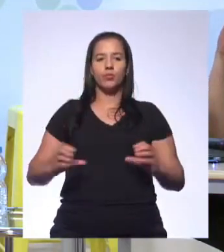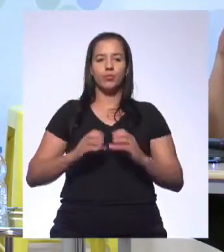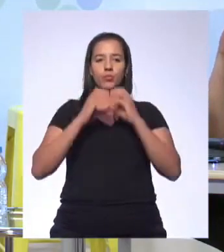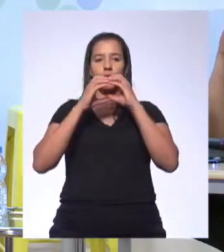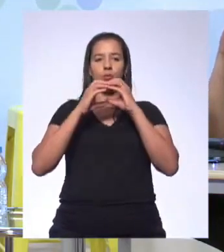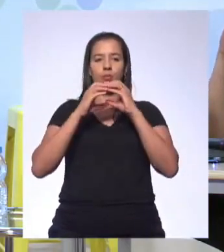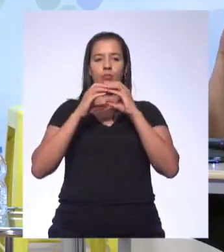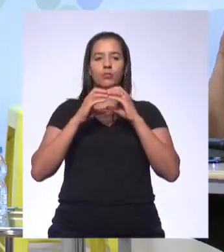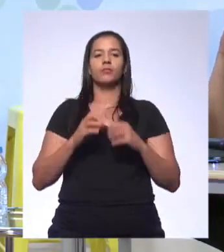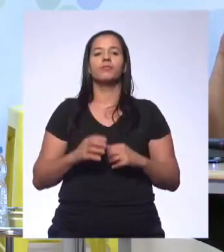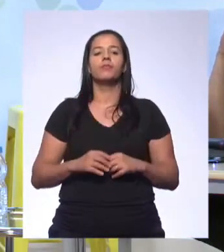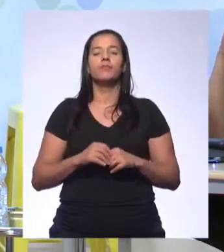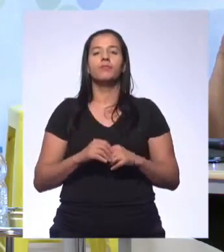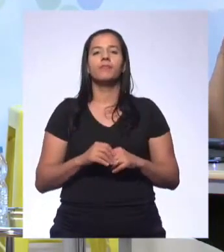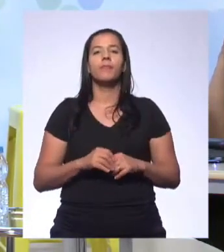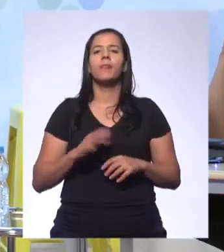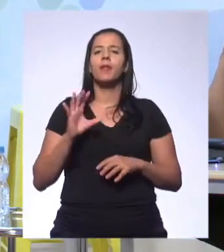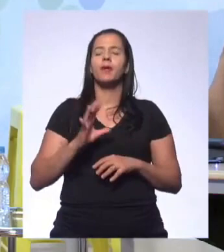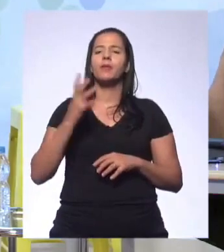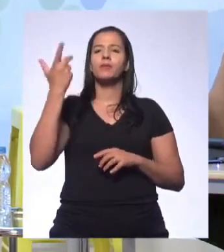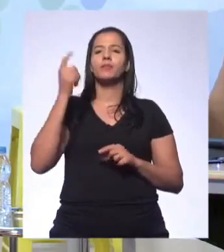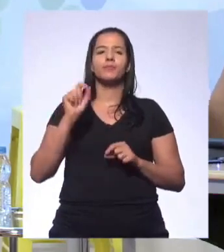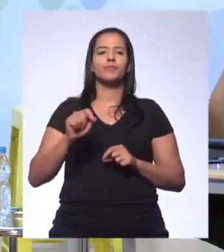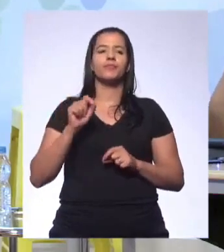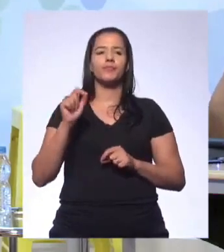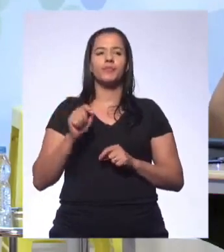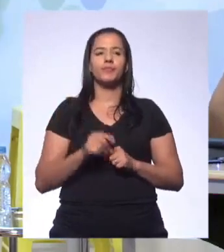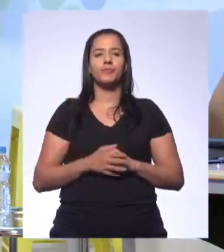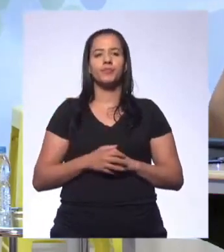de ozônio. O que acontece?